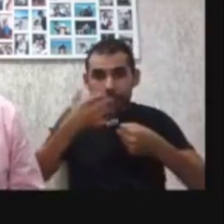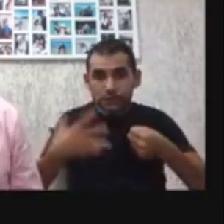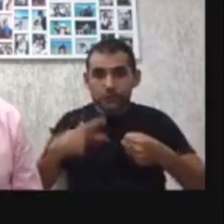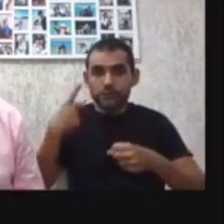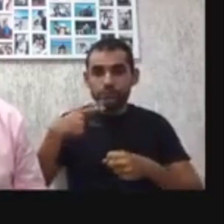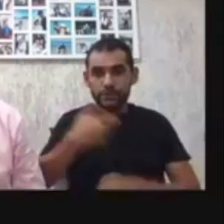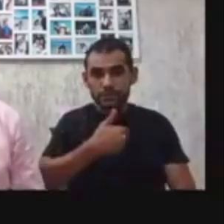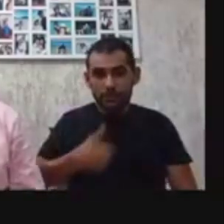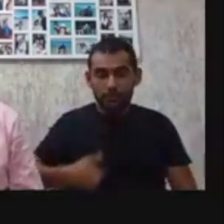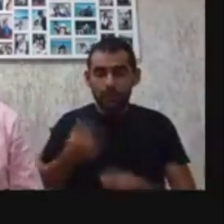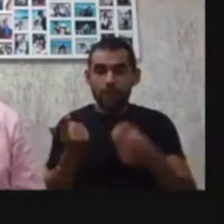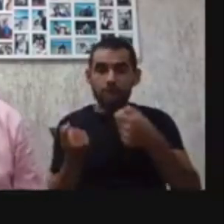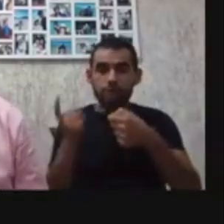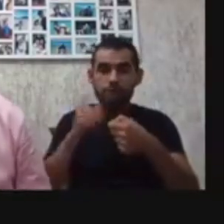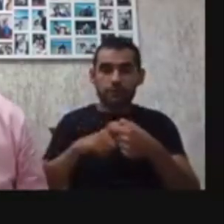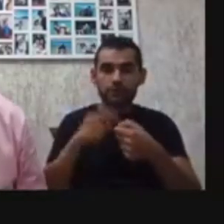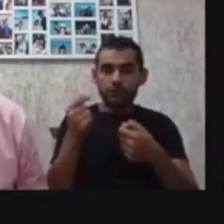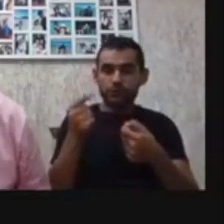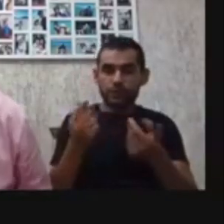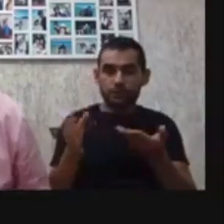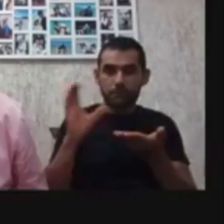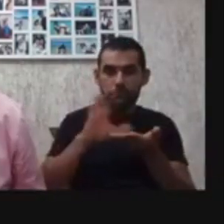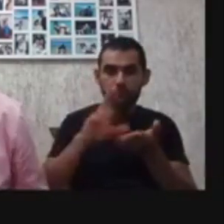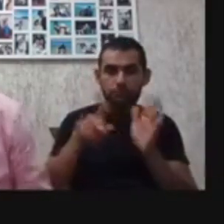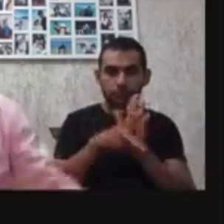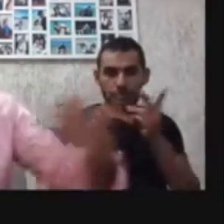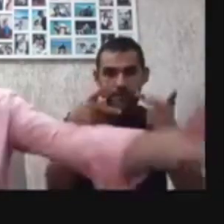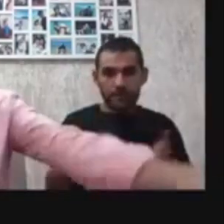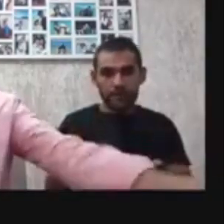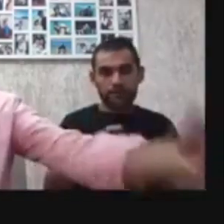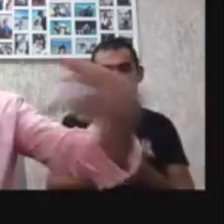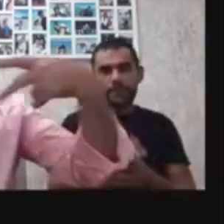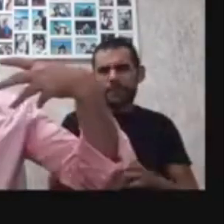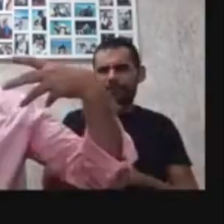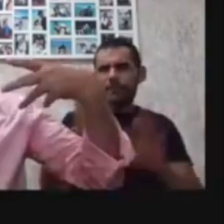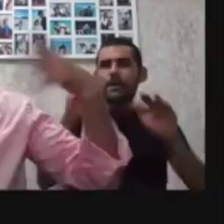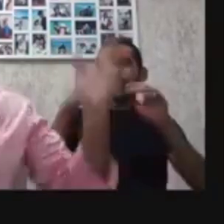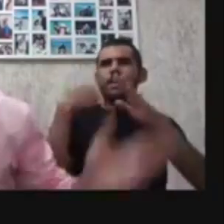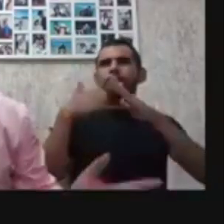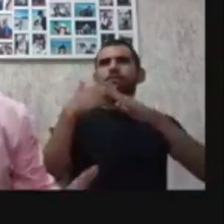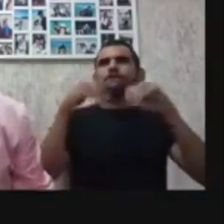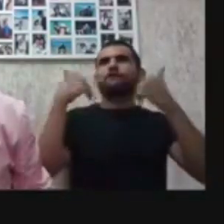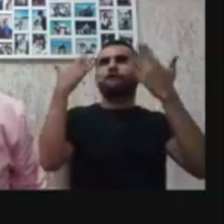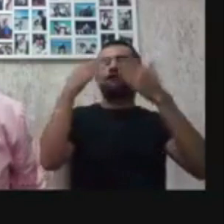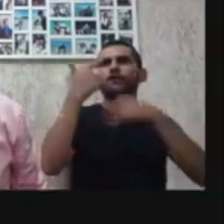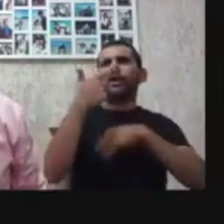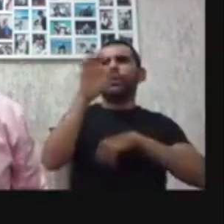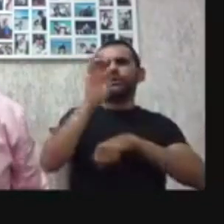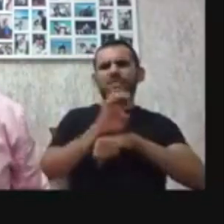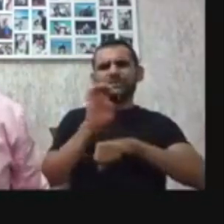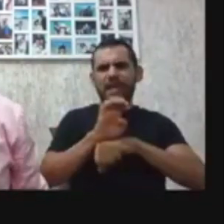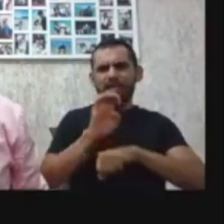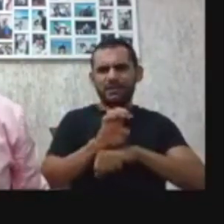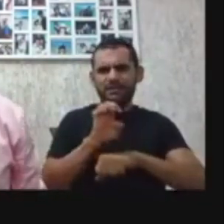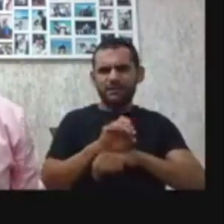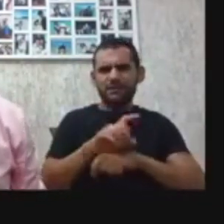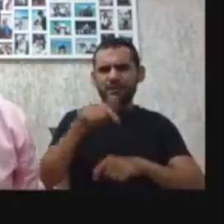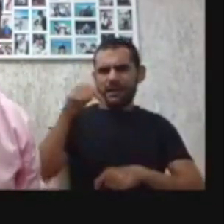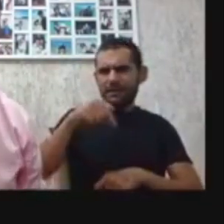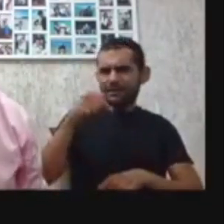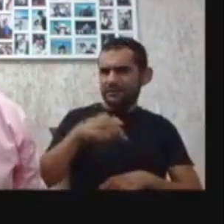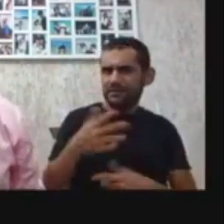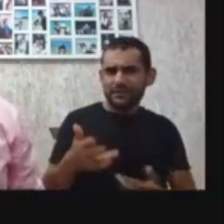públicas, devolvendo essa arrecadação para a nossa população. Não uma empresa de fora, de outro estado, está explorando aqui.